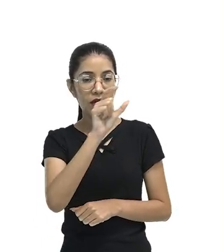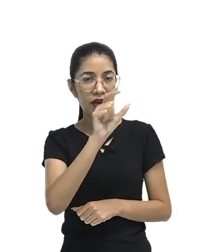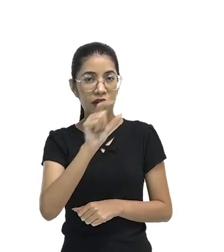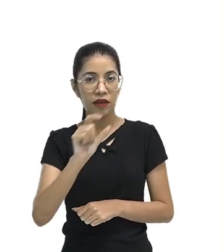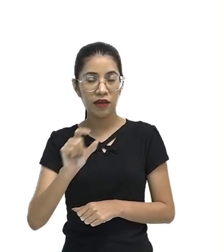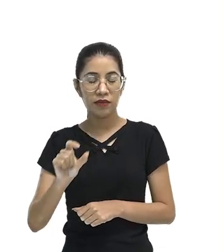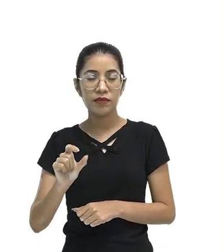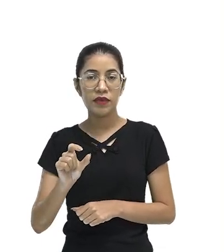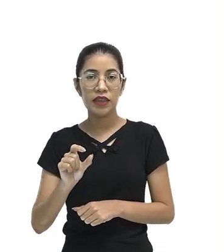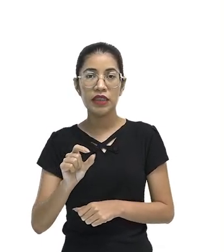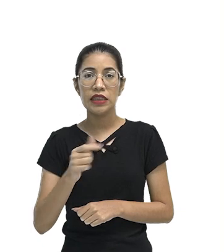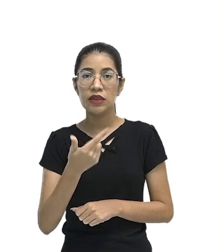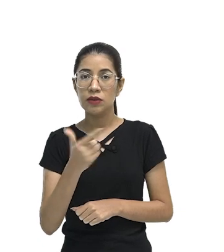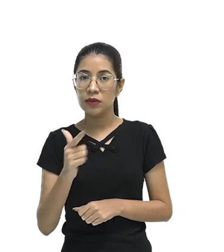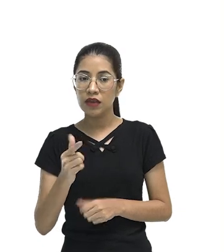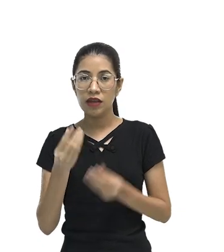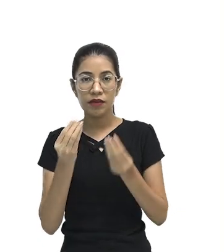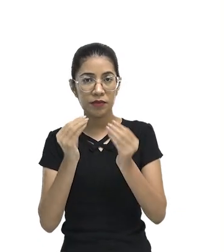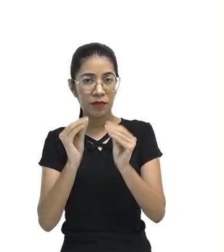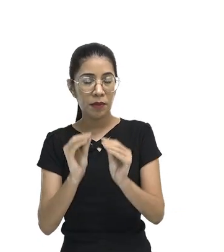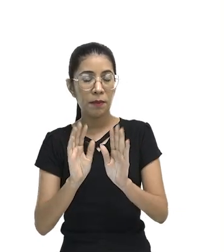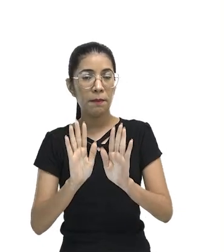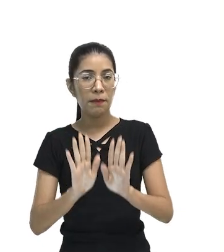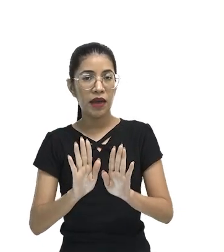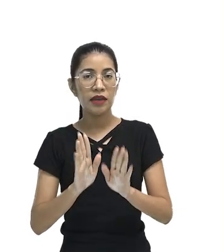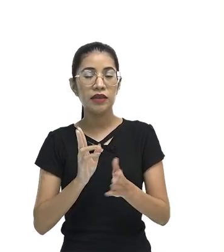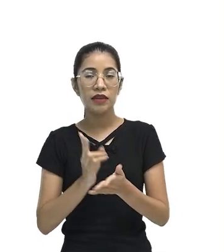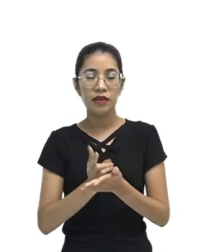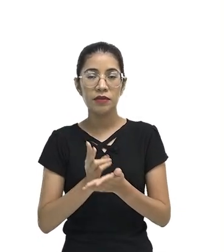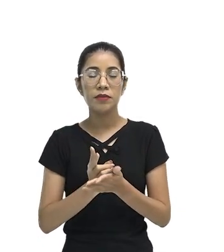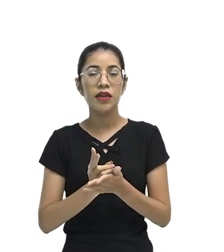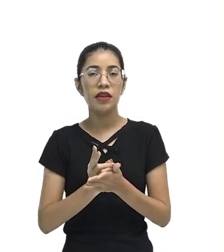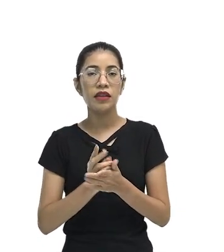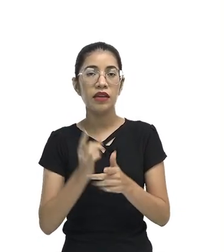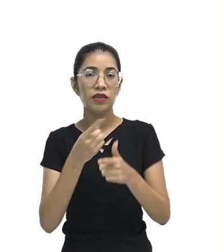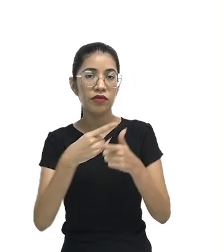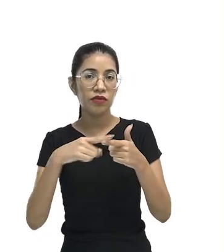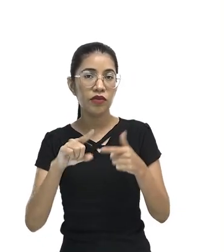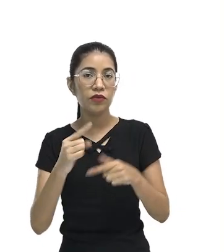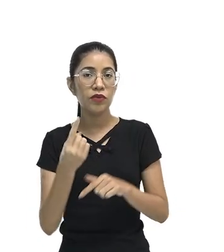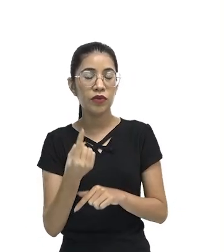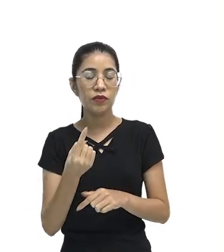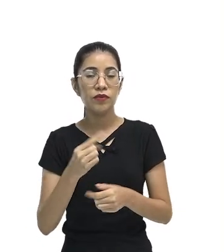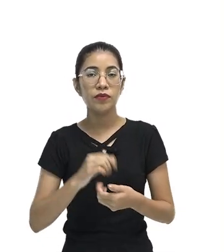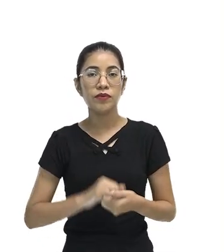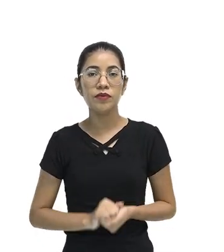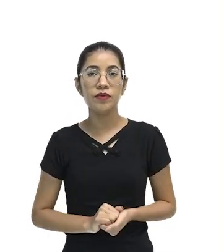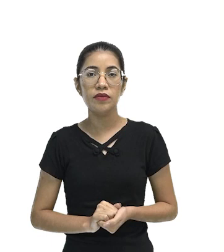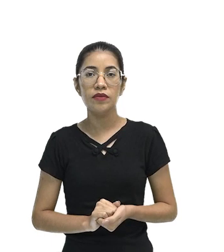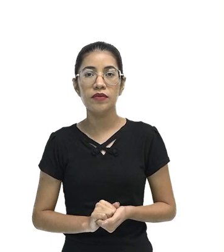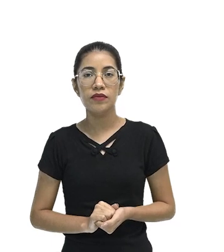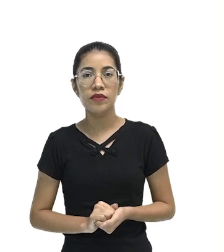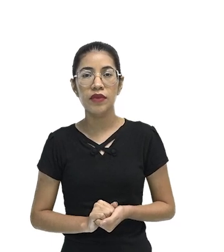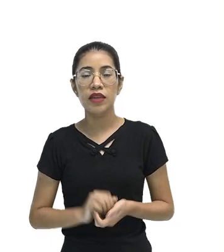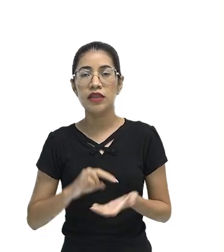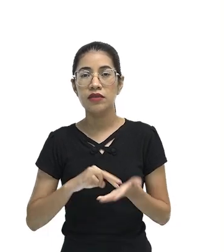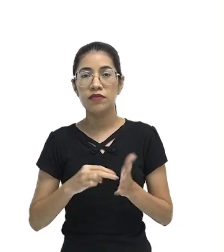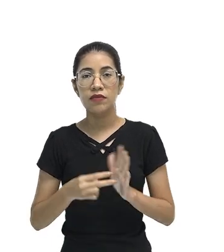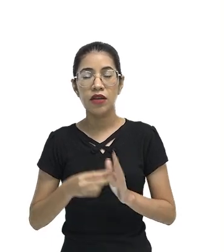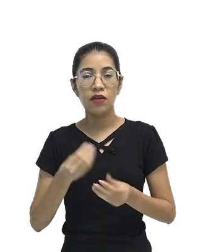proporção, embora não apareça, ele estará sendo dividido por 1. Ou seja, galera, o que